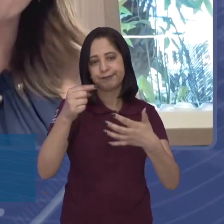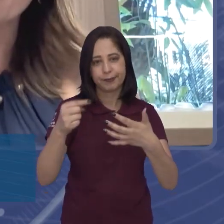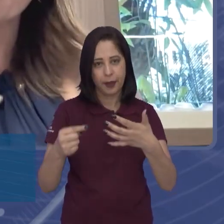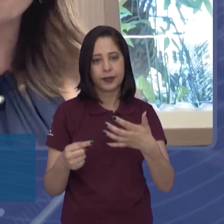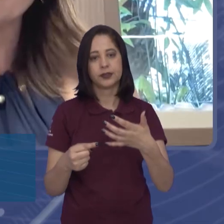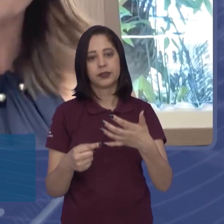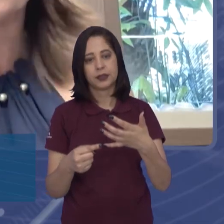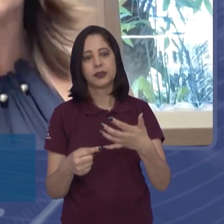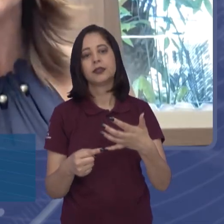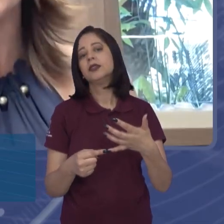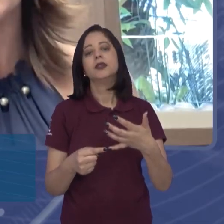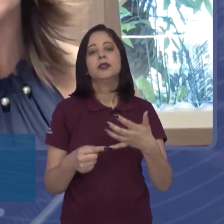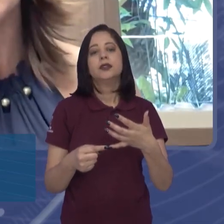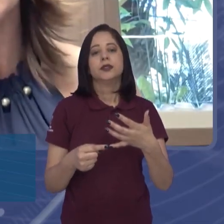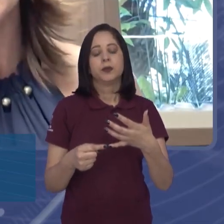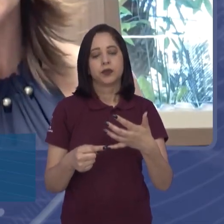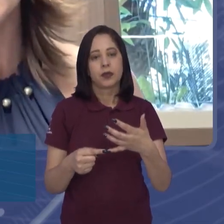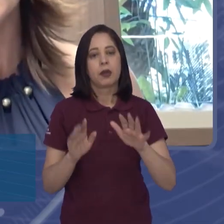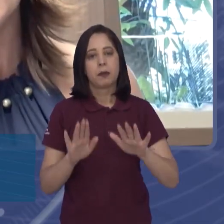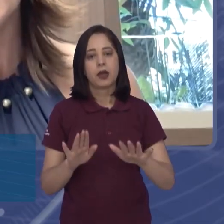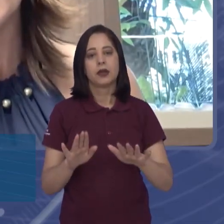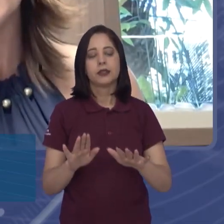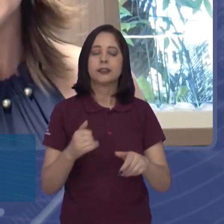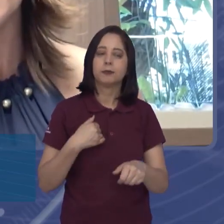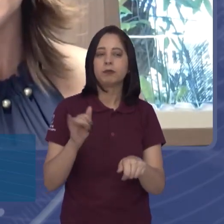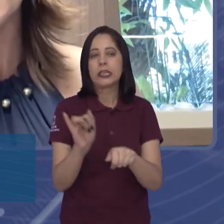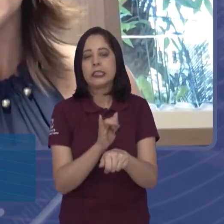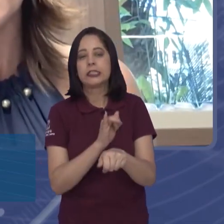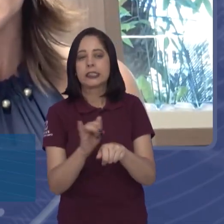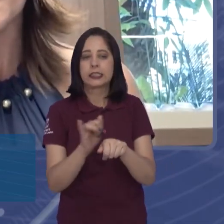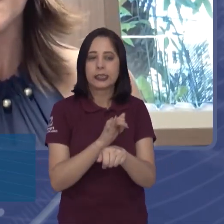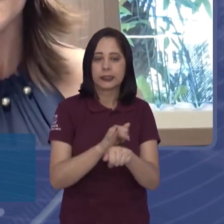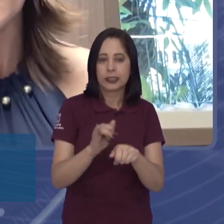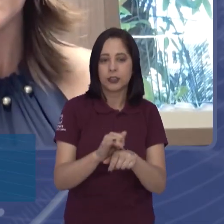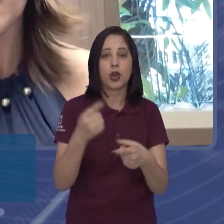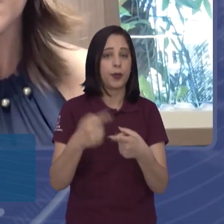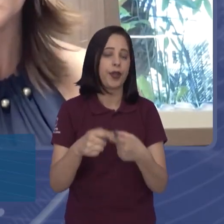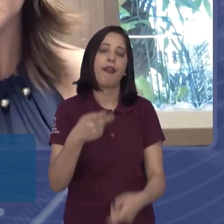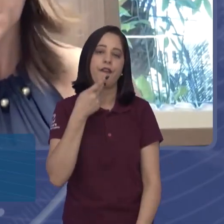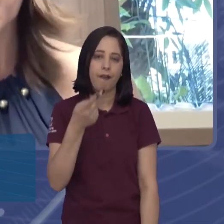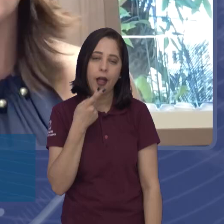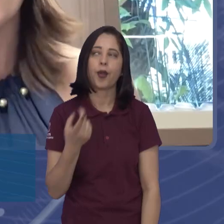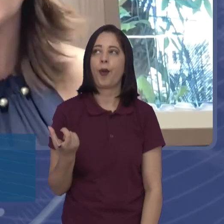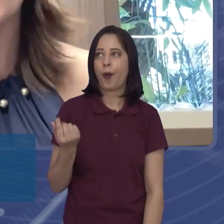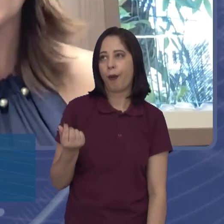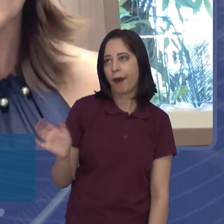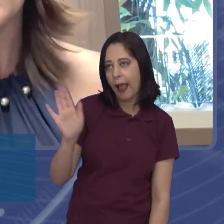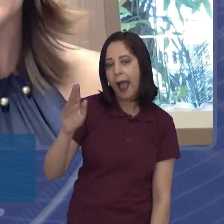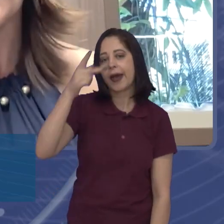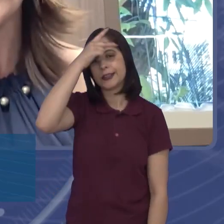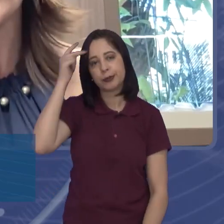desse assunto. E alternativas, né? A gente falou do preço ficar elevado, muitas pessoas acabarem